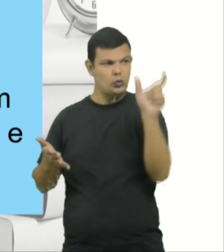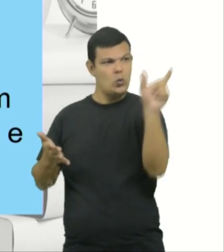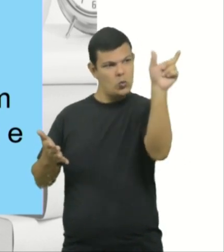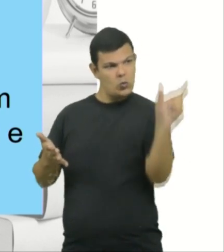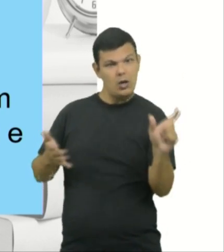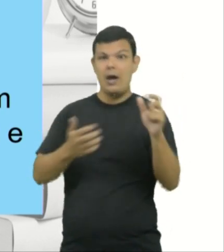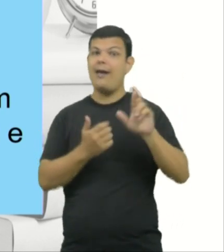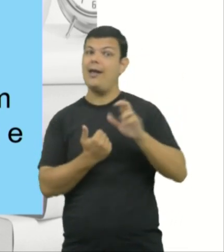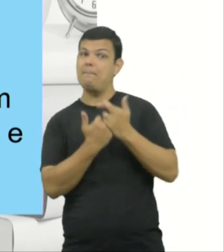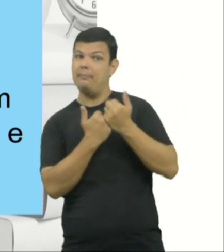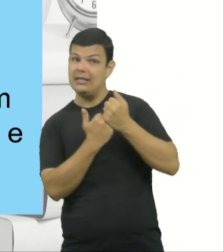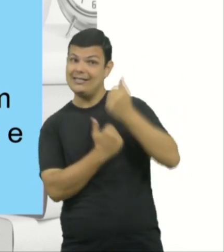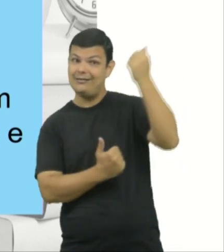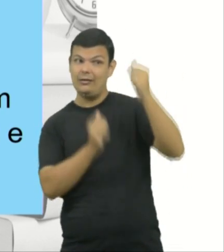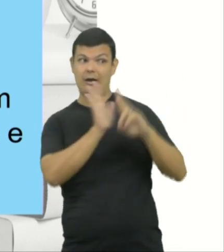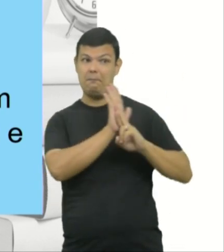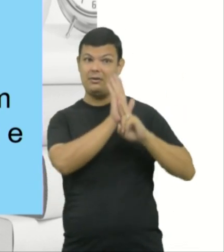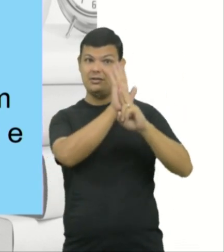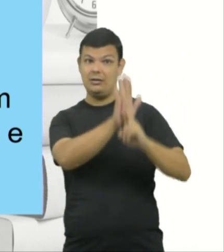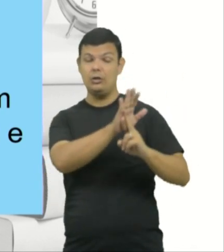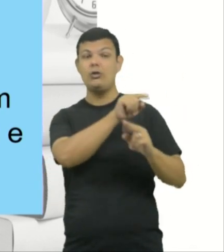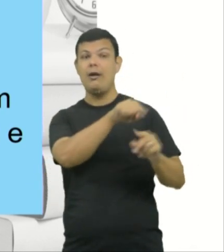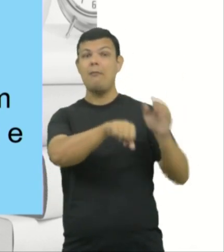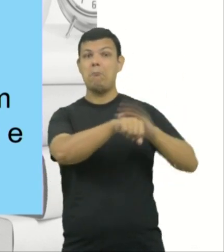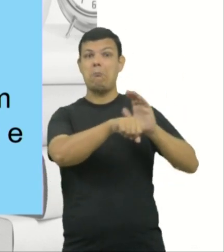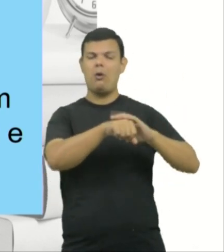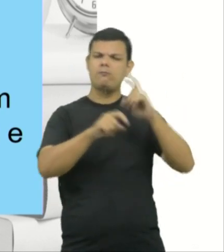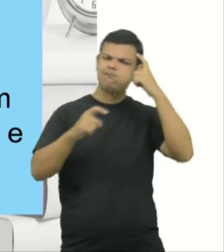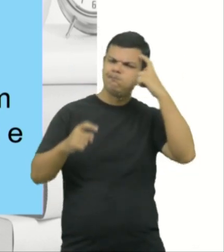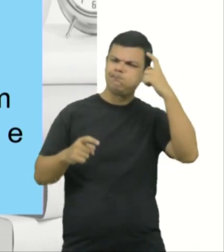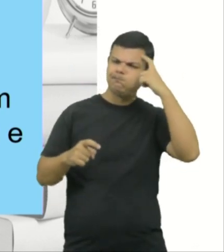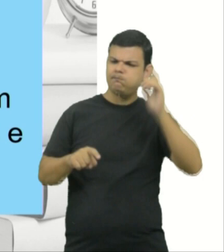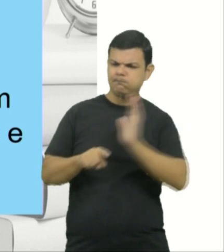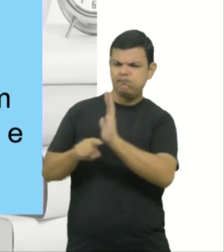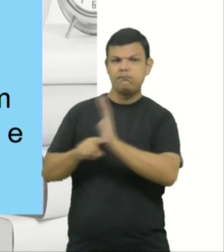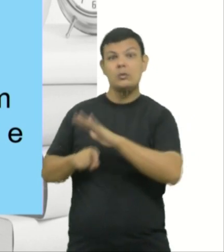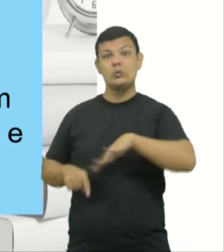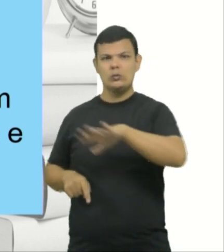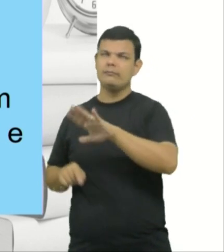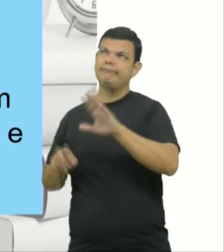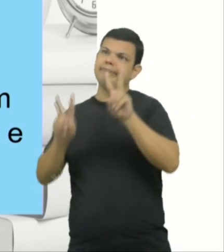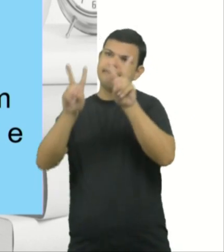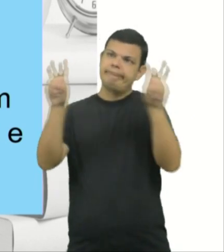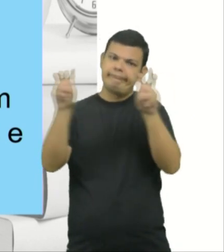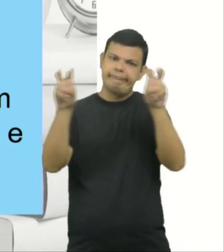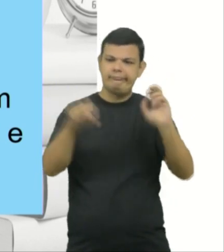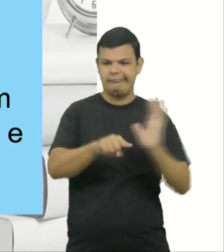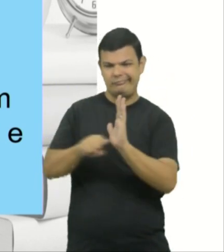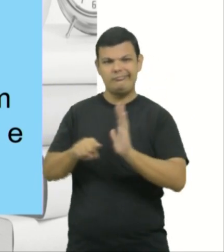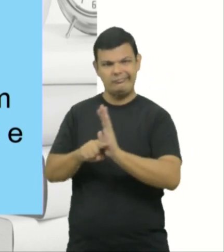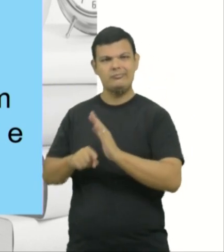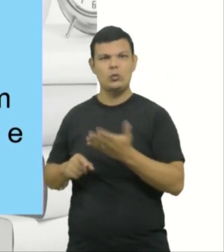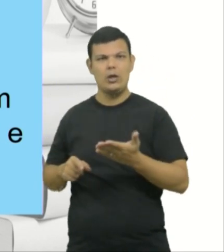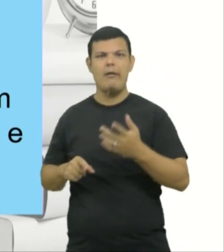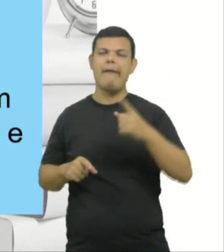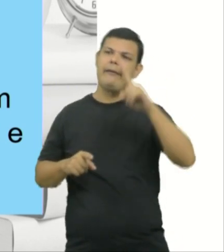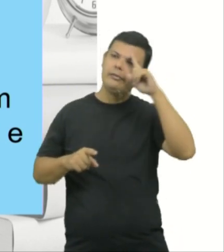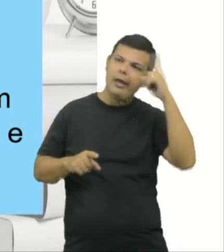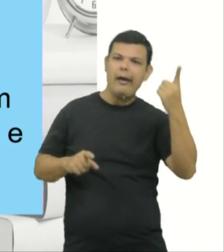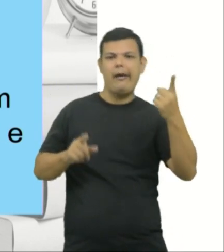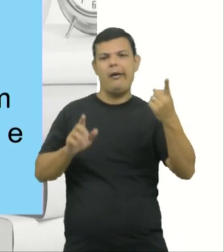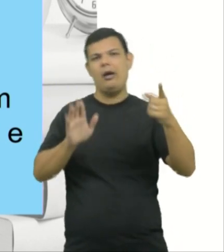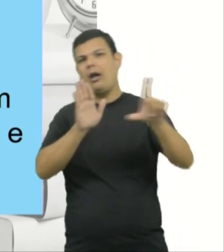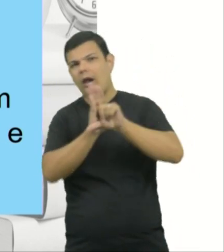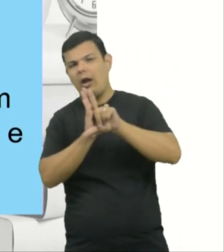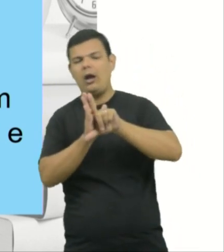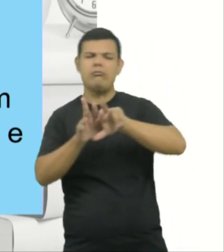escolher um representante para que possa pensar por você, entre aspas, pensar por você as ideias e as leis e